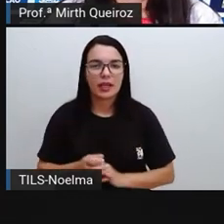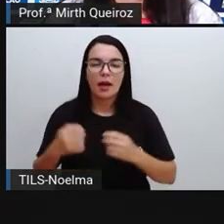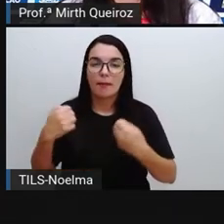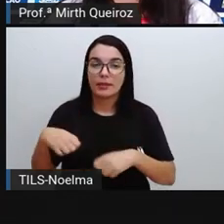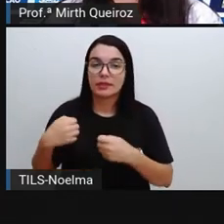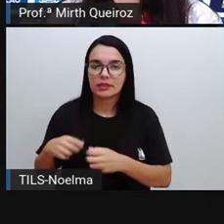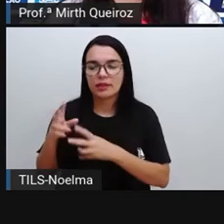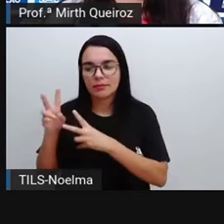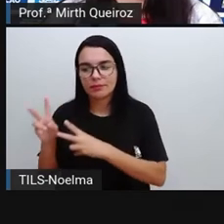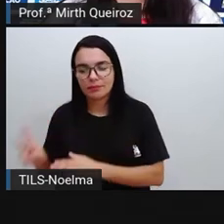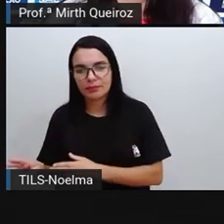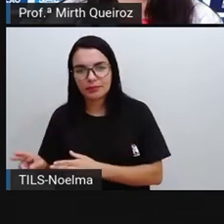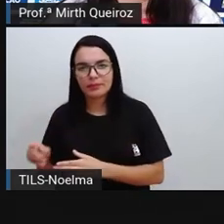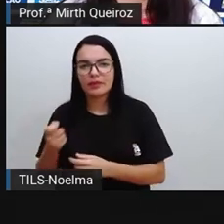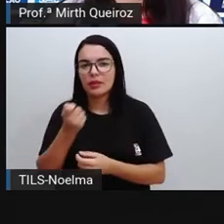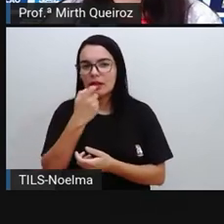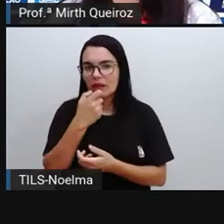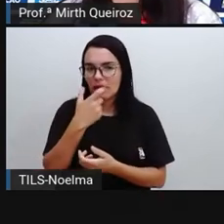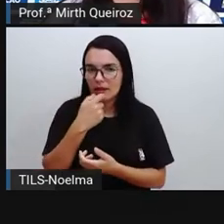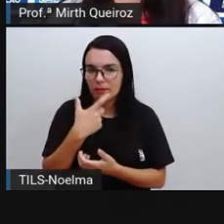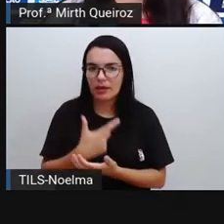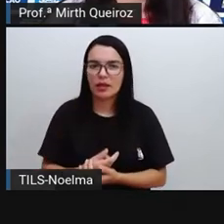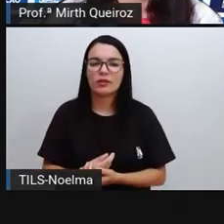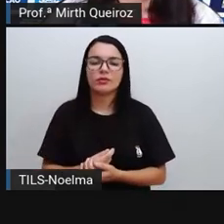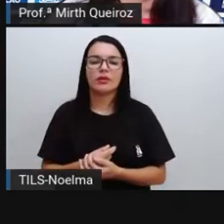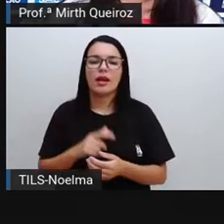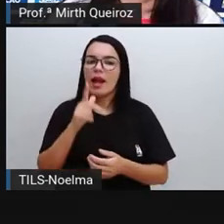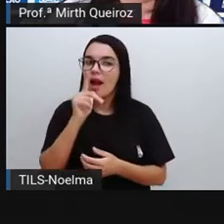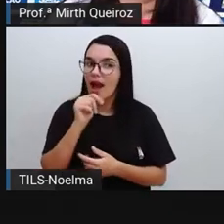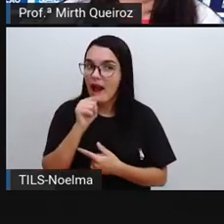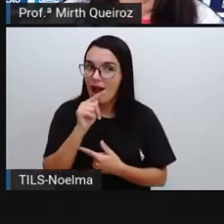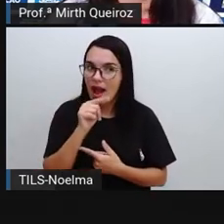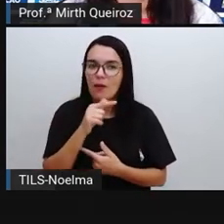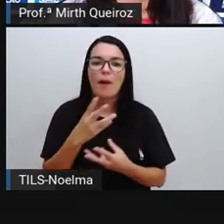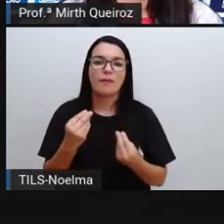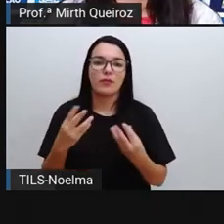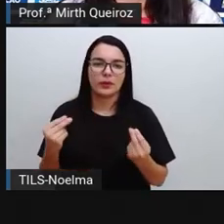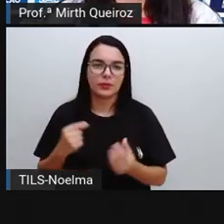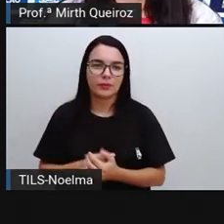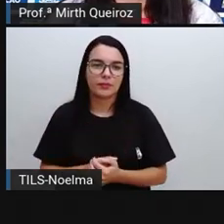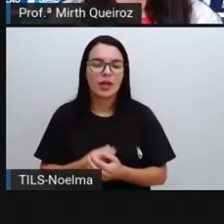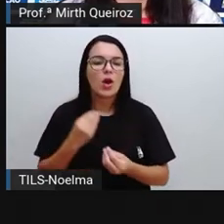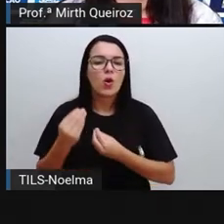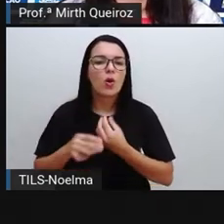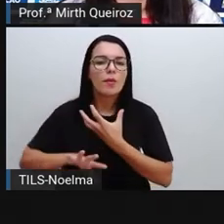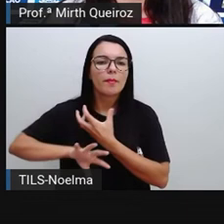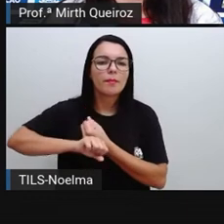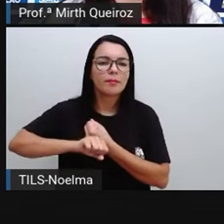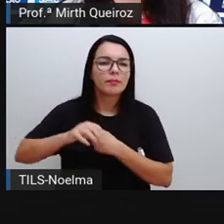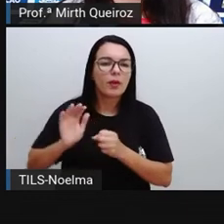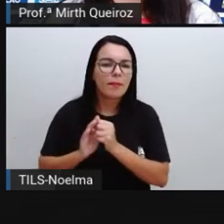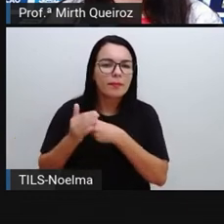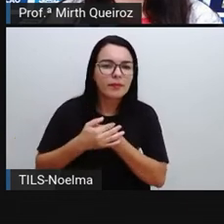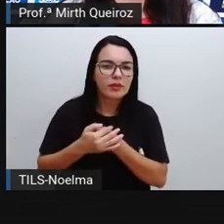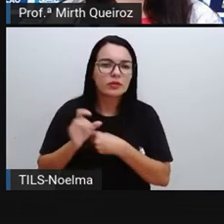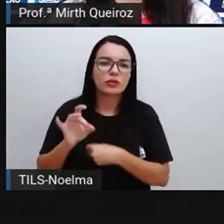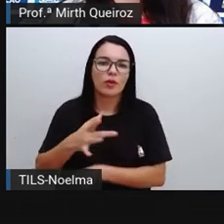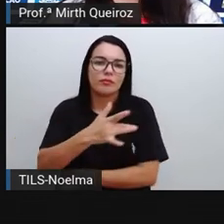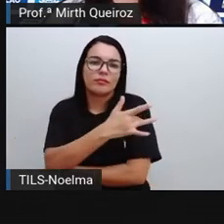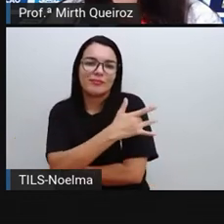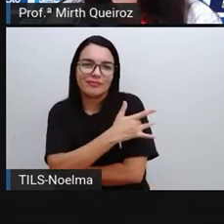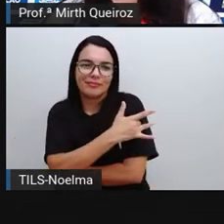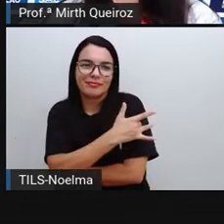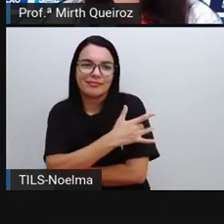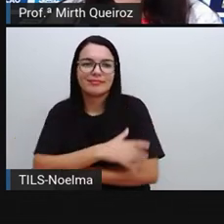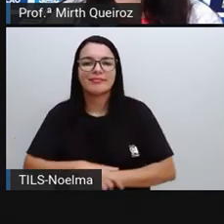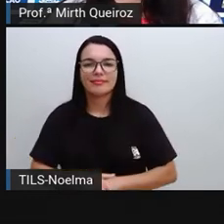Tratamentos: repouso, analgésicos, antitérmicos, hidratação. E a prevenção é a imunização com a vacina